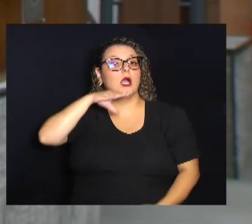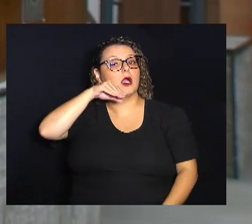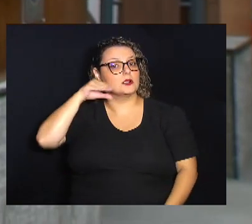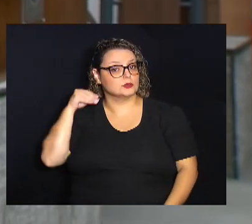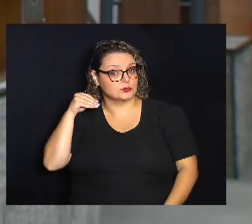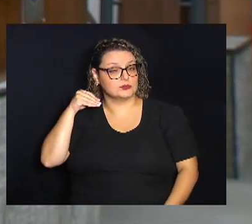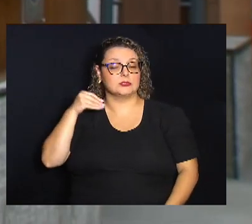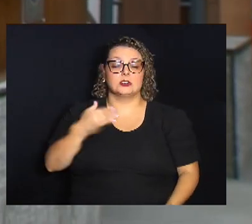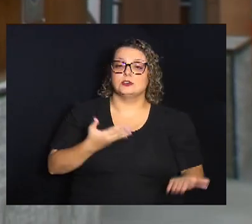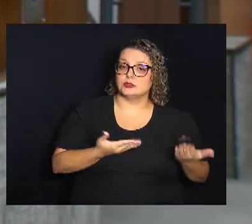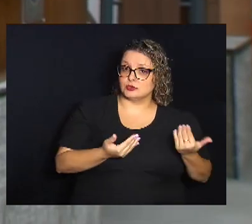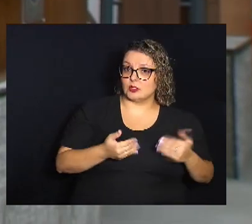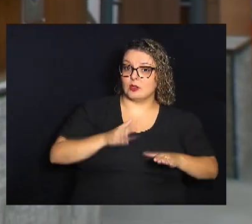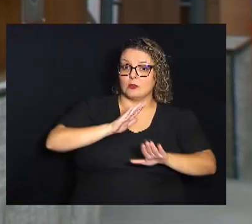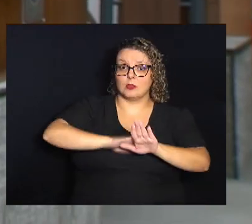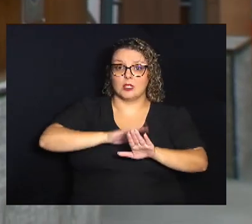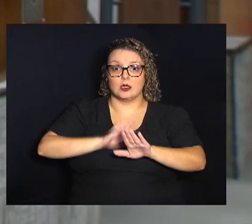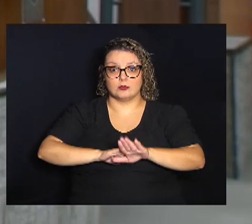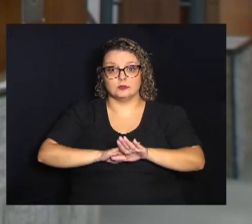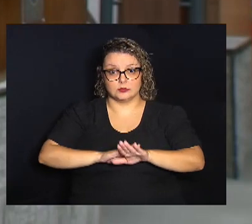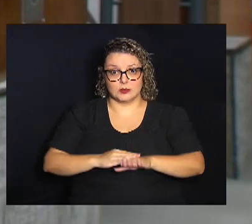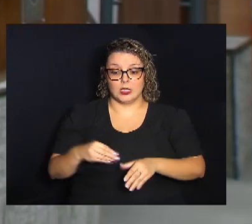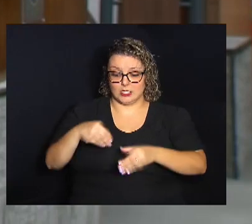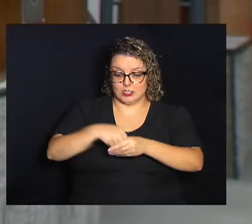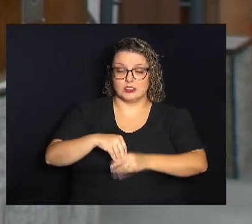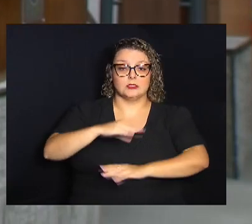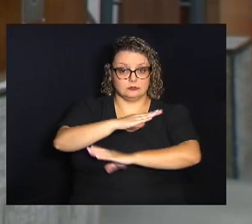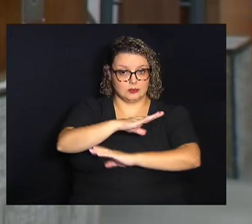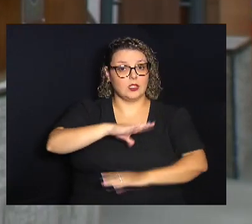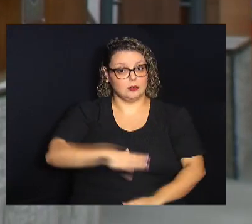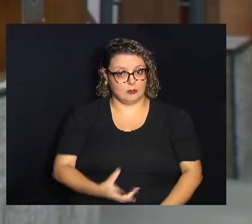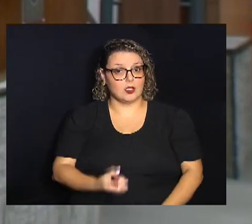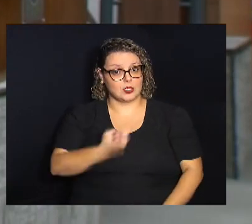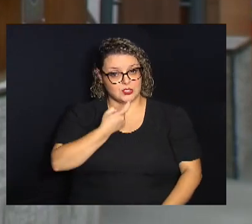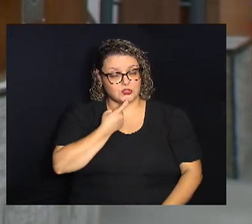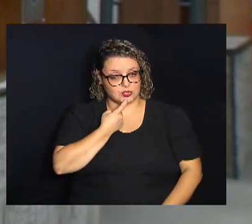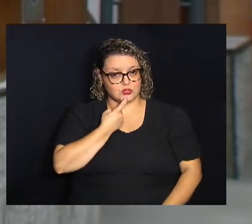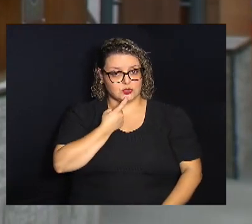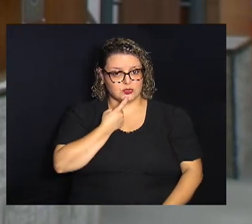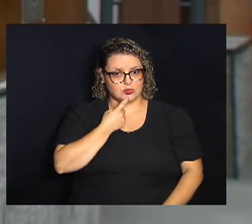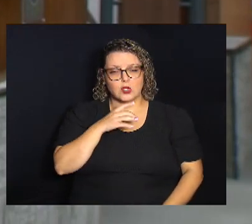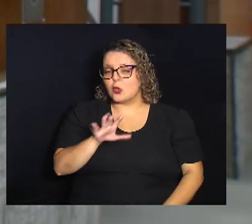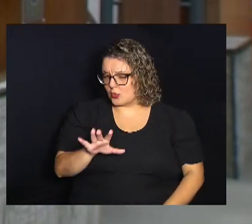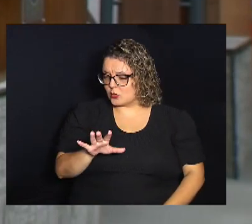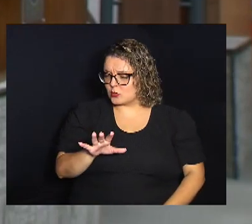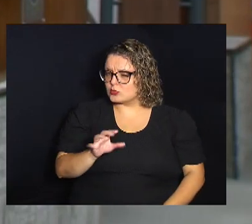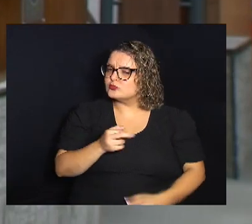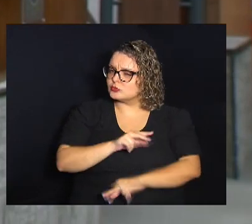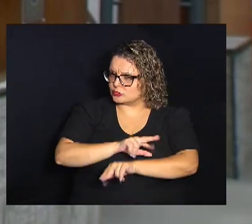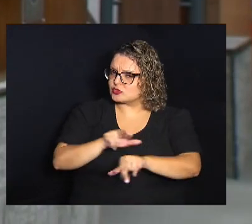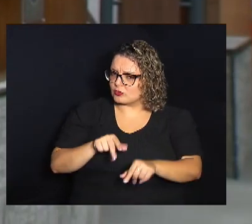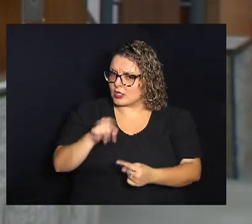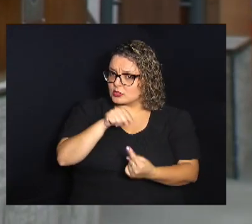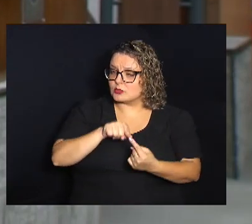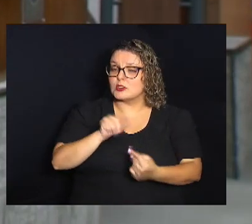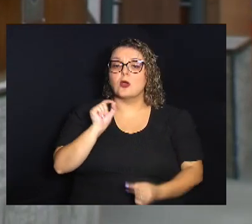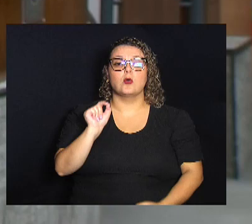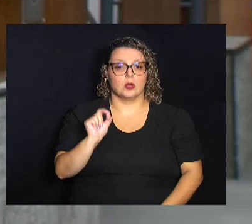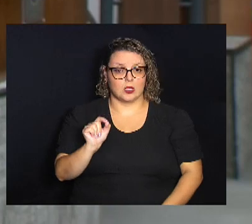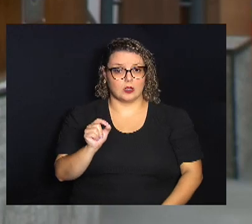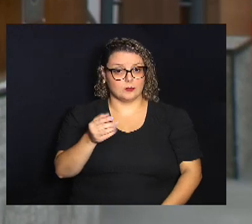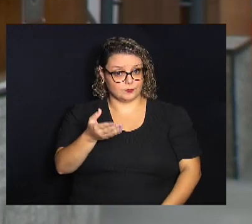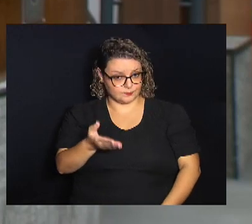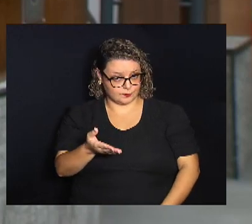para atuarem em atividades aqui da Câmara Municipal de Campinas. Uma das finalidades é justamente